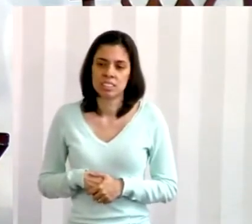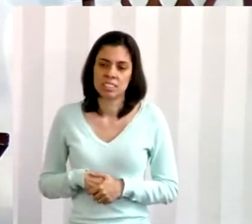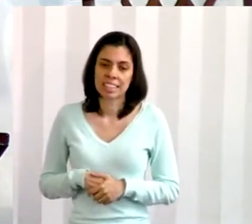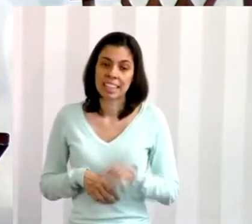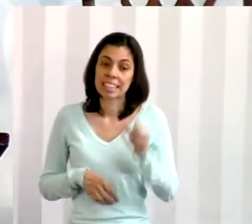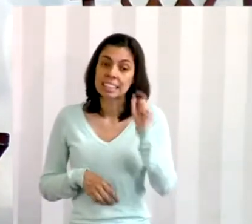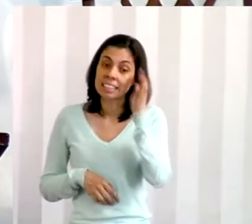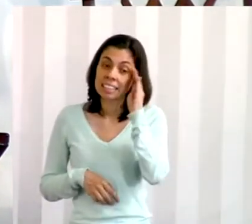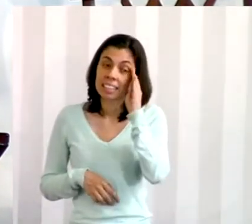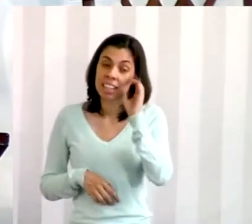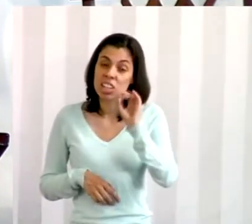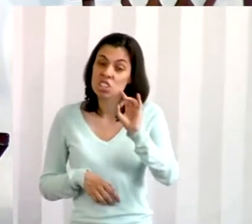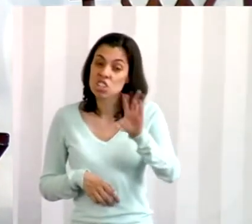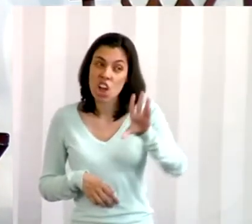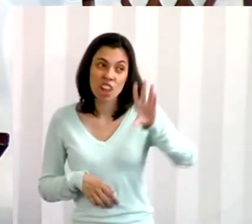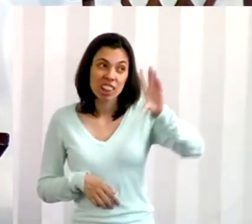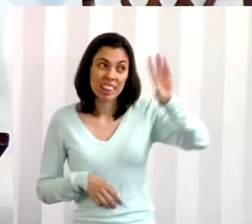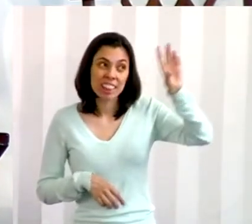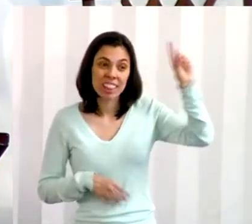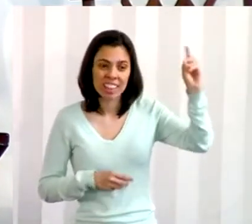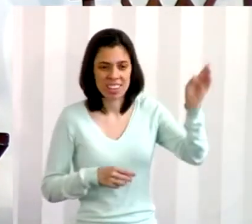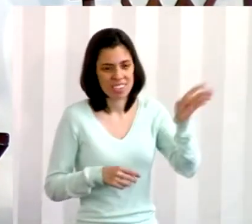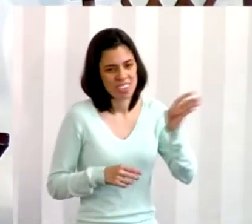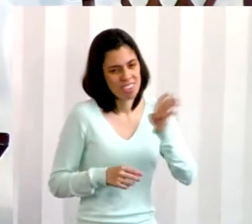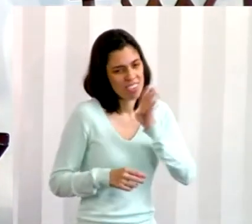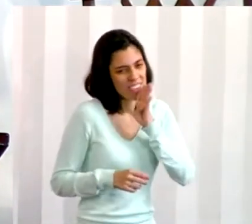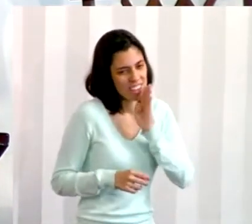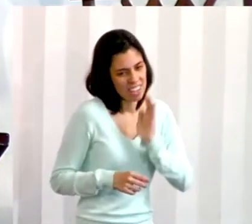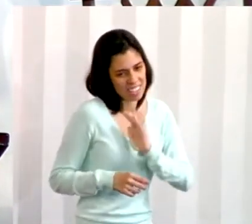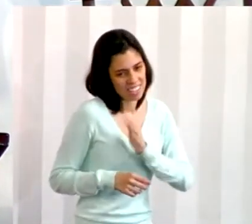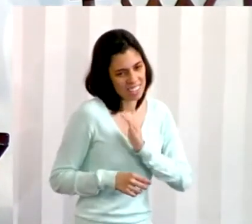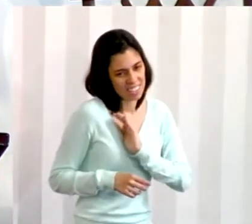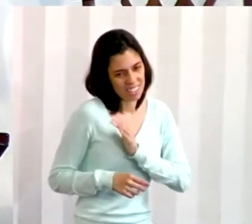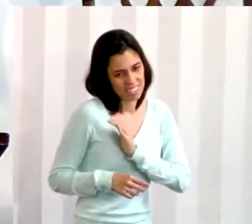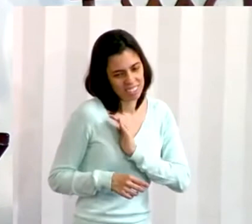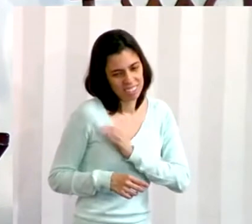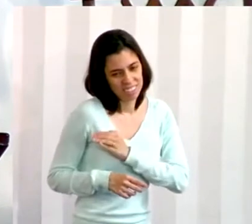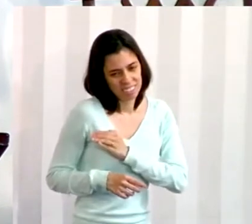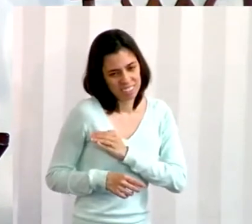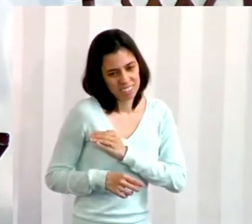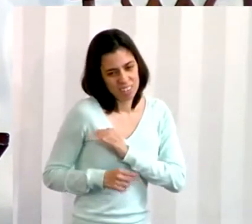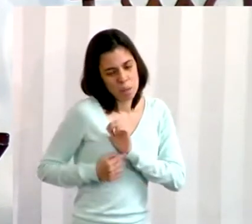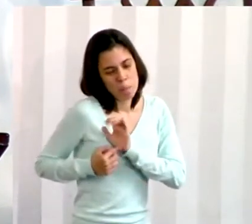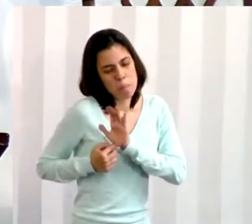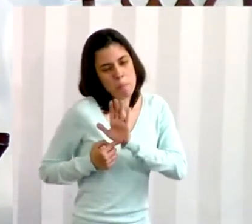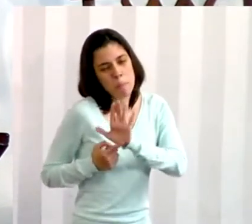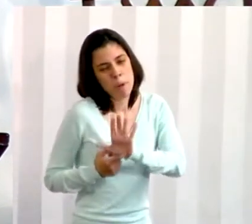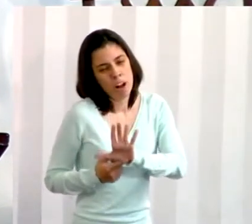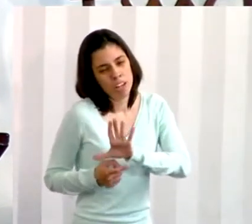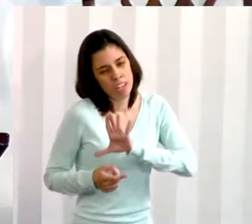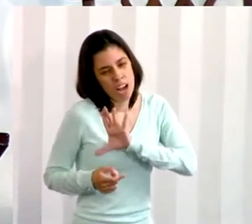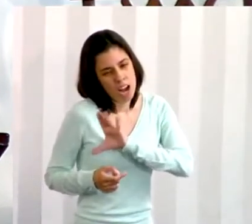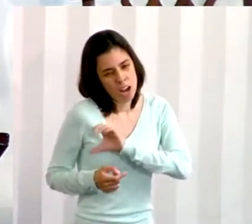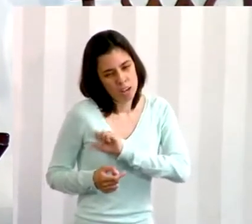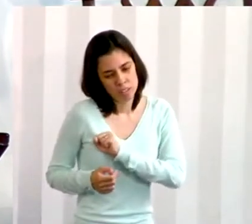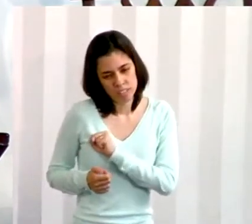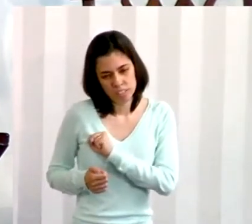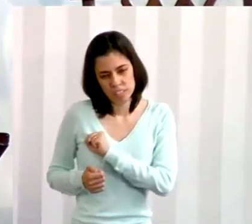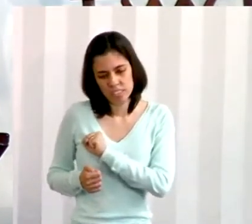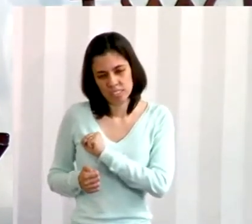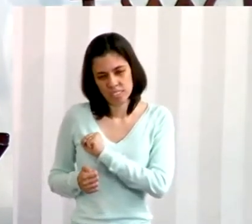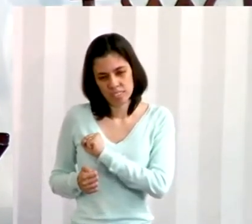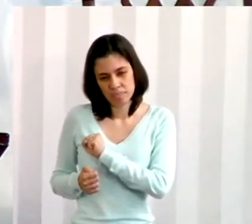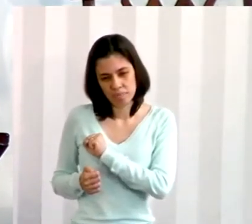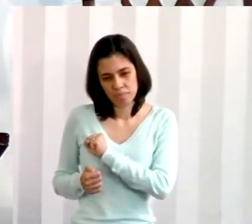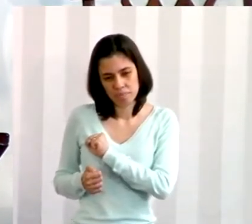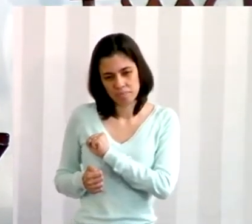lado, porque nós não somos juízes. A paciência é uma expressão de amor. Toda pessoa que